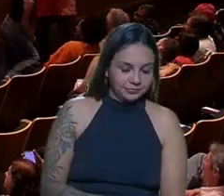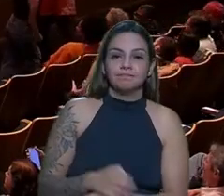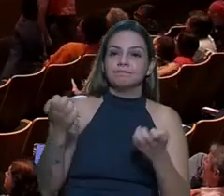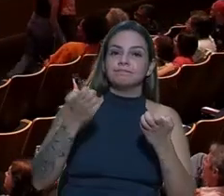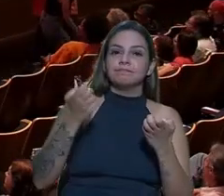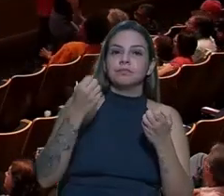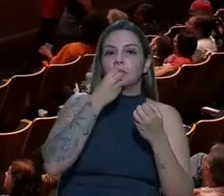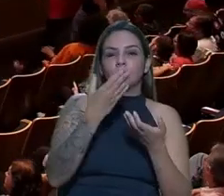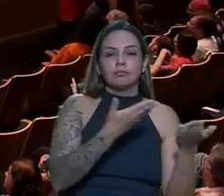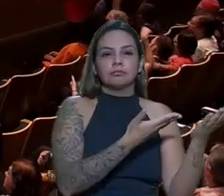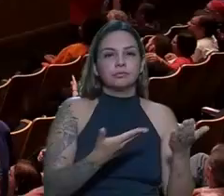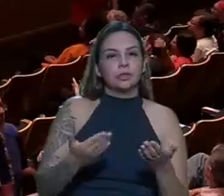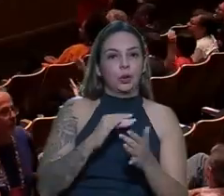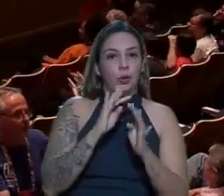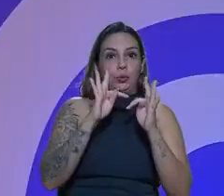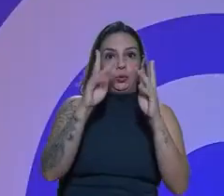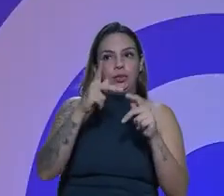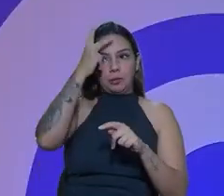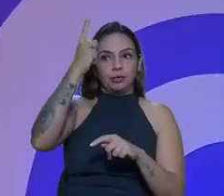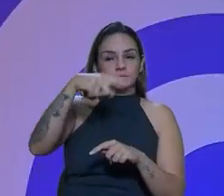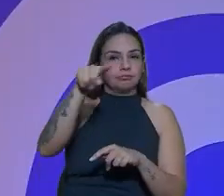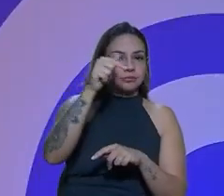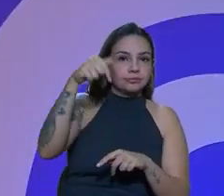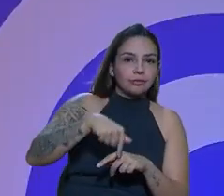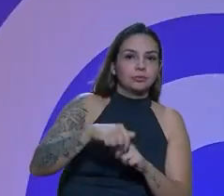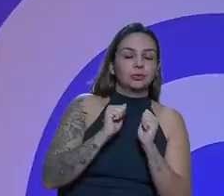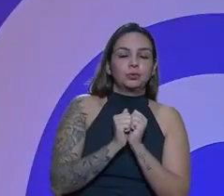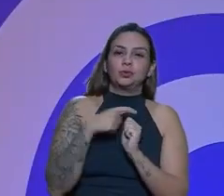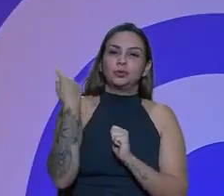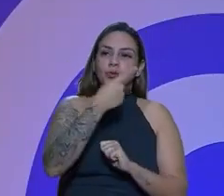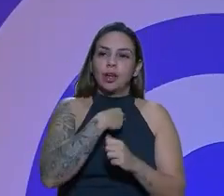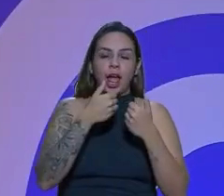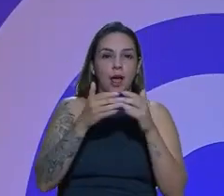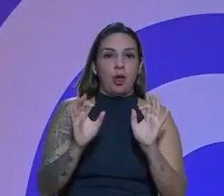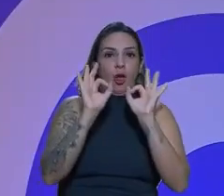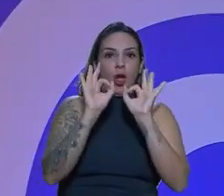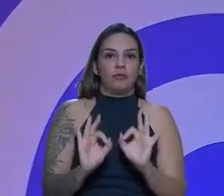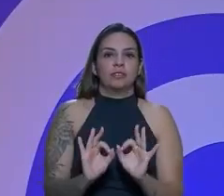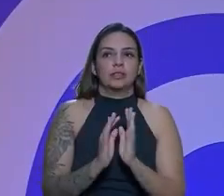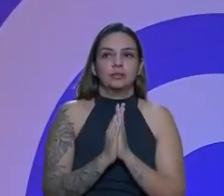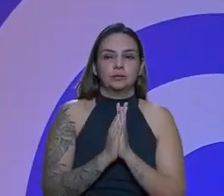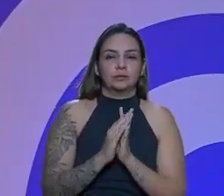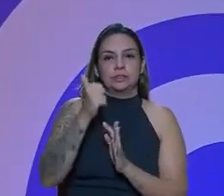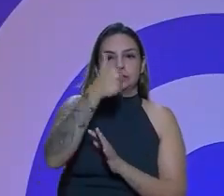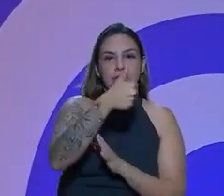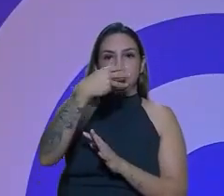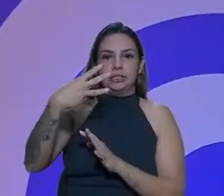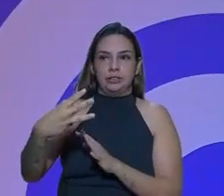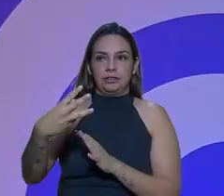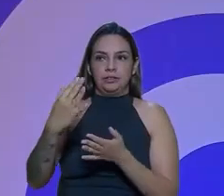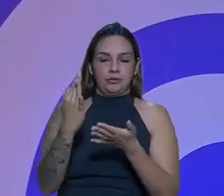lê-se 13º Fliaraxá. E no canto direito está um grande quadro branco com as logomarcas das marcas patrocinadoras do